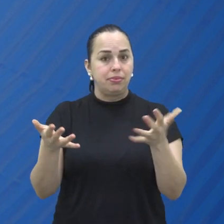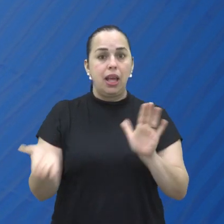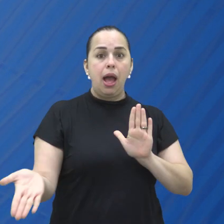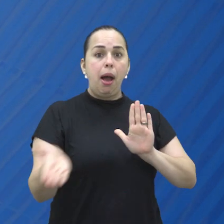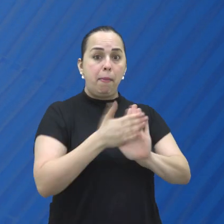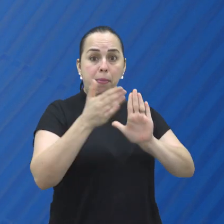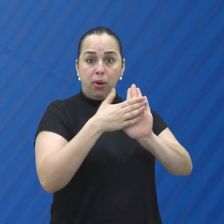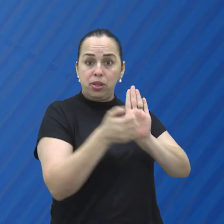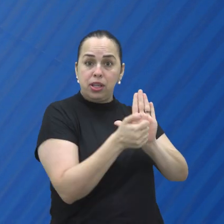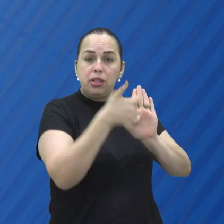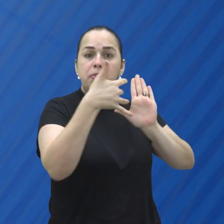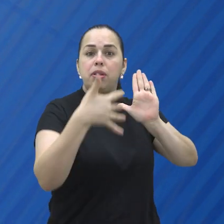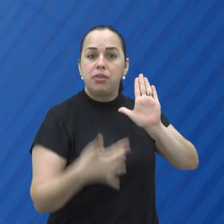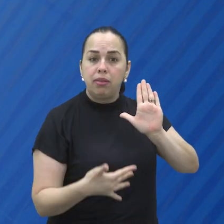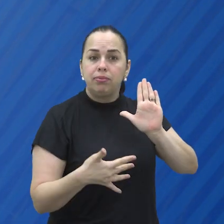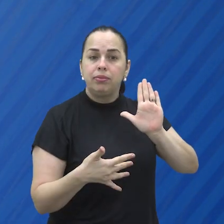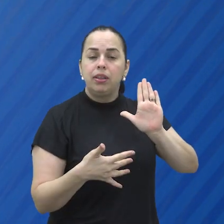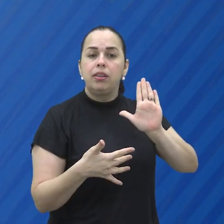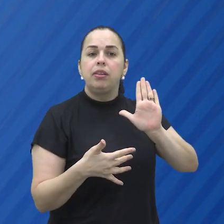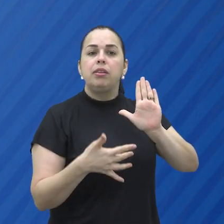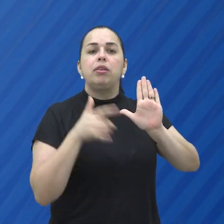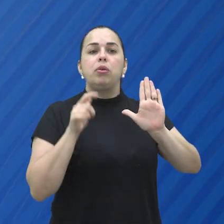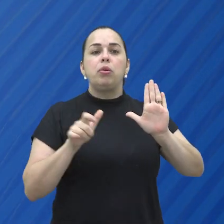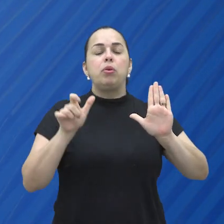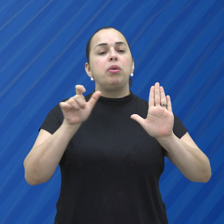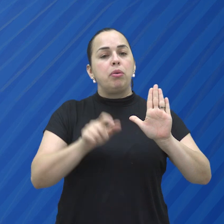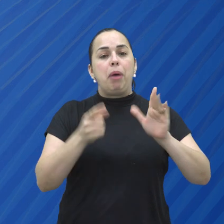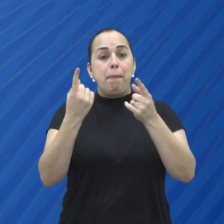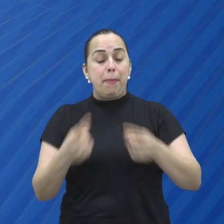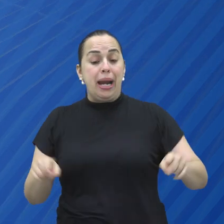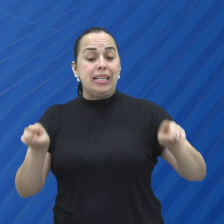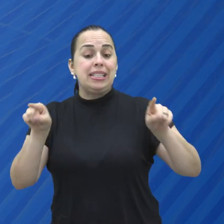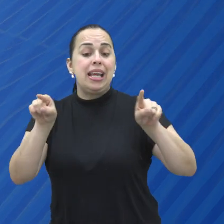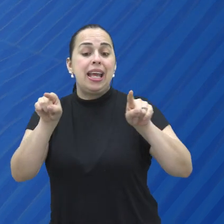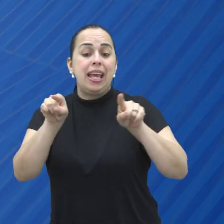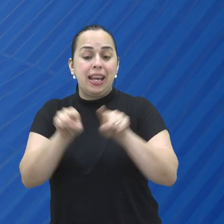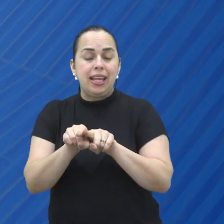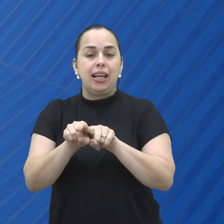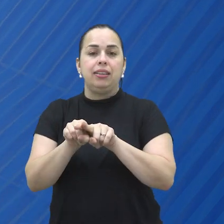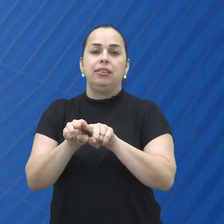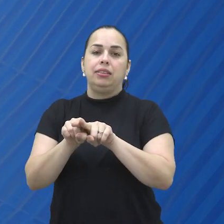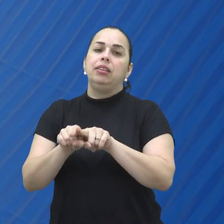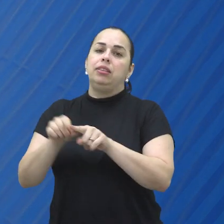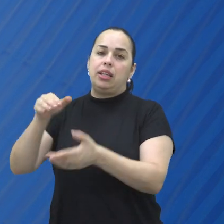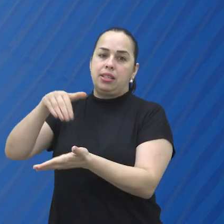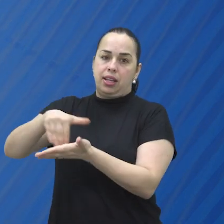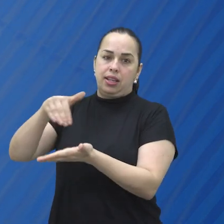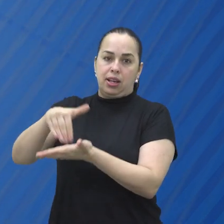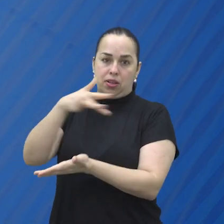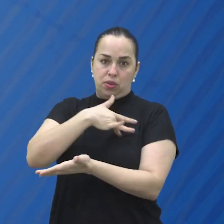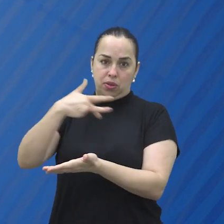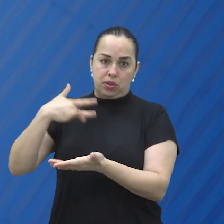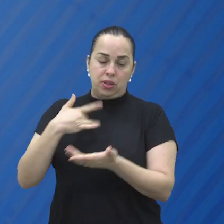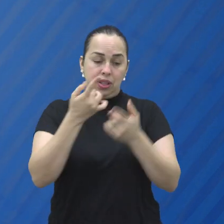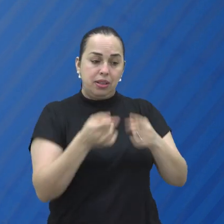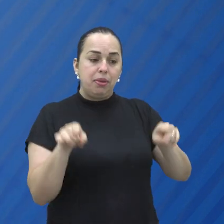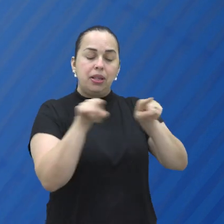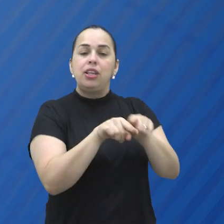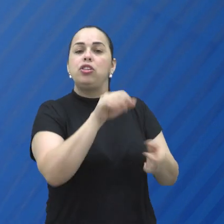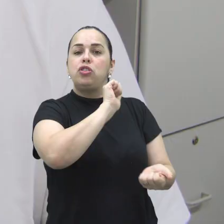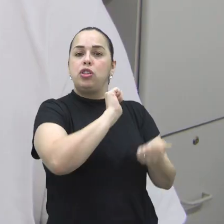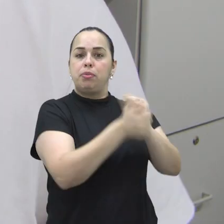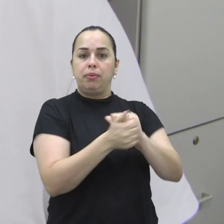A proposta seria realizada por meio de uma parceria com as secretarias de saúde e de